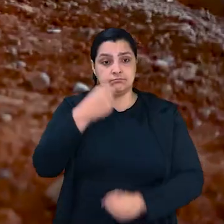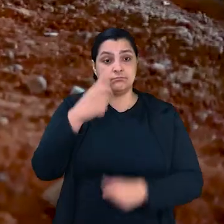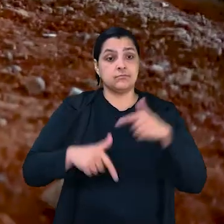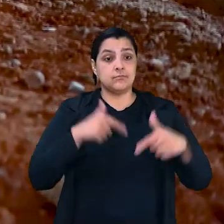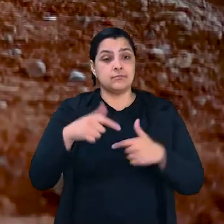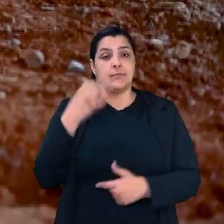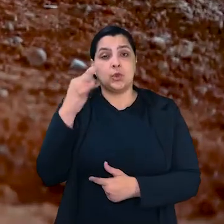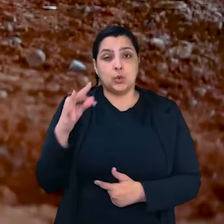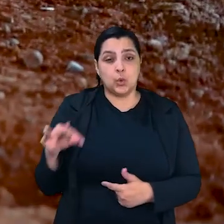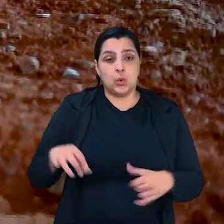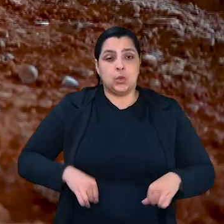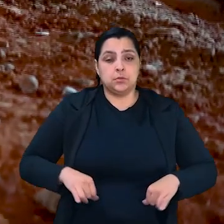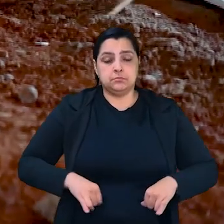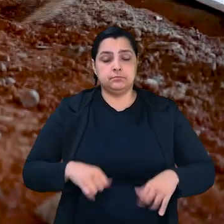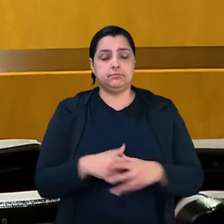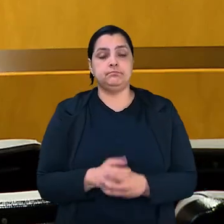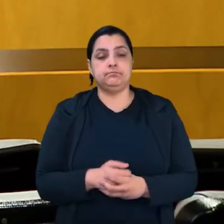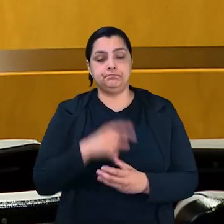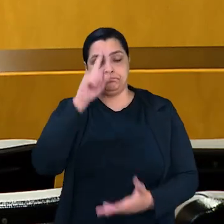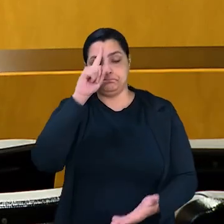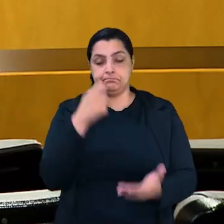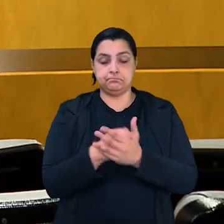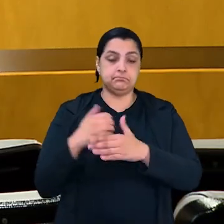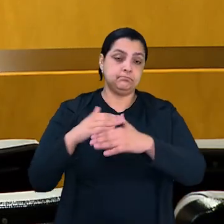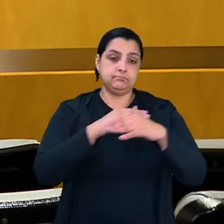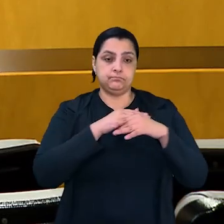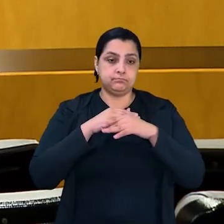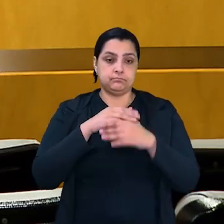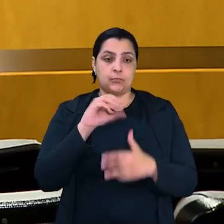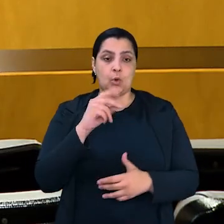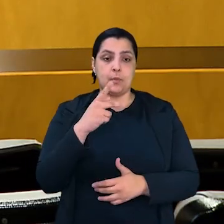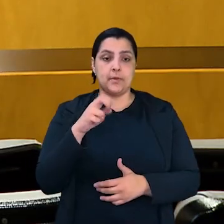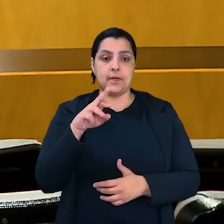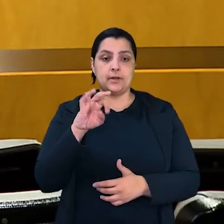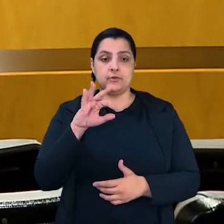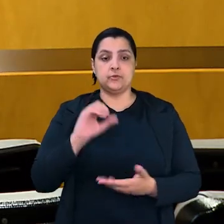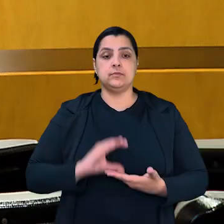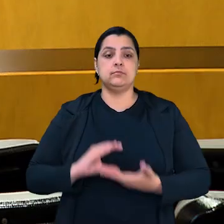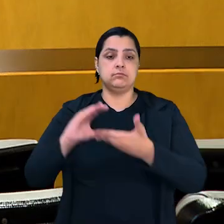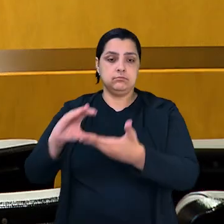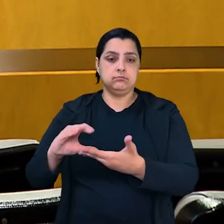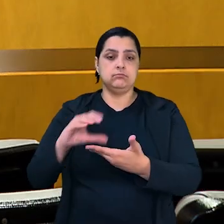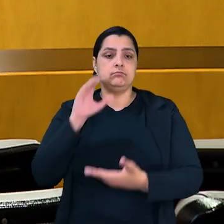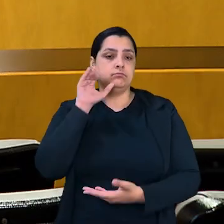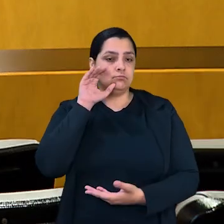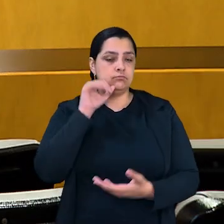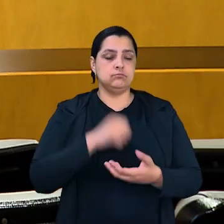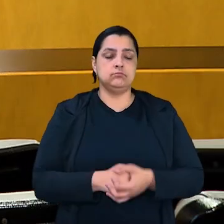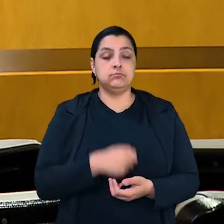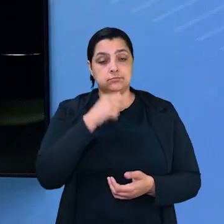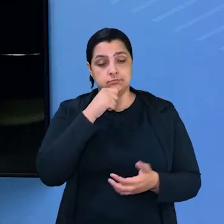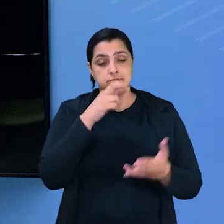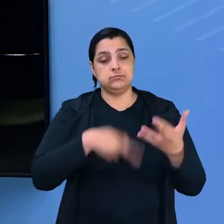e que trabalhava com dores. A decisão foi unânime e a cooperativa deve indenizar o operador. Ainda